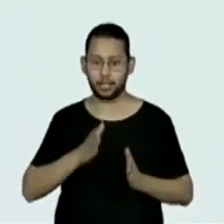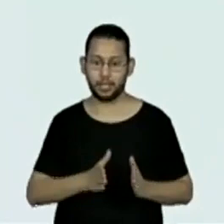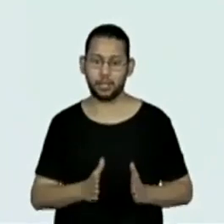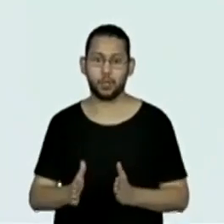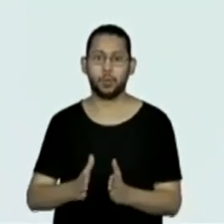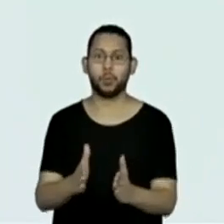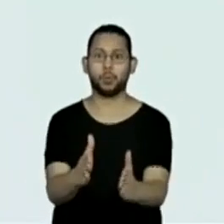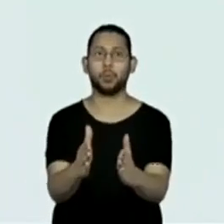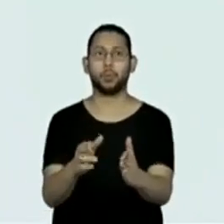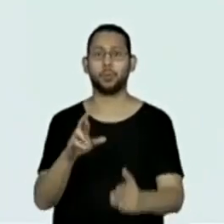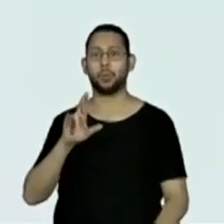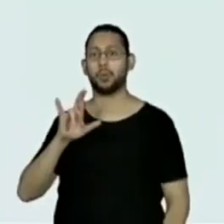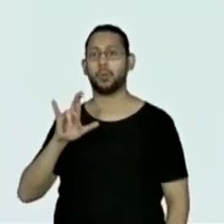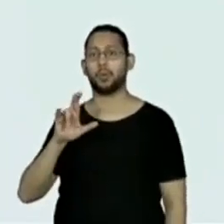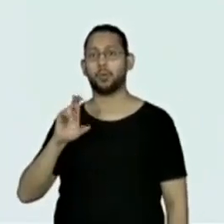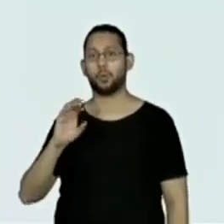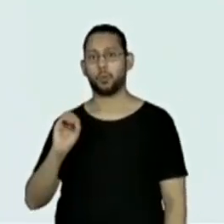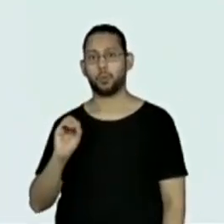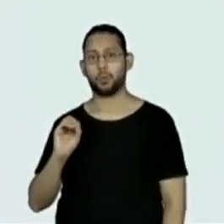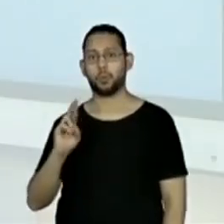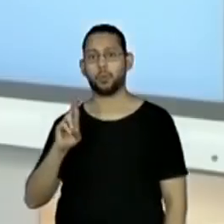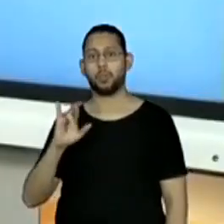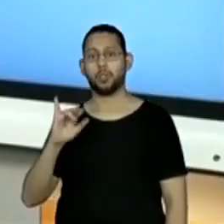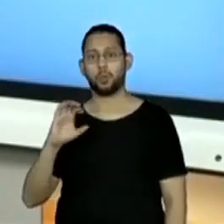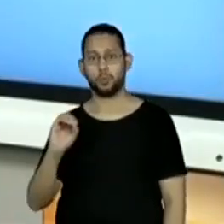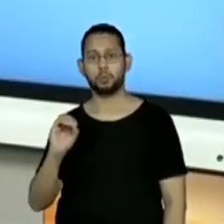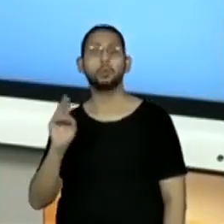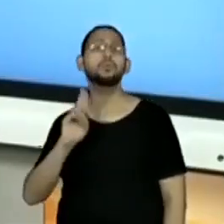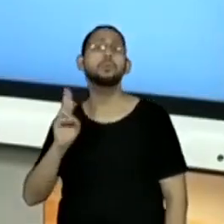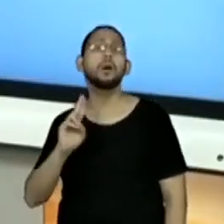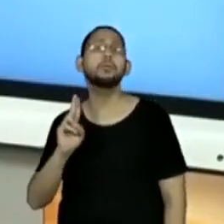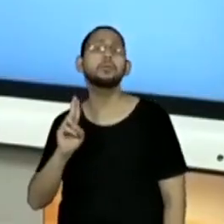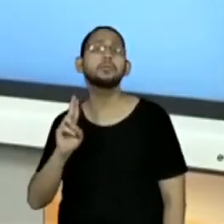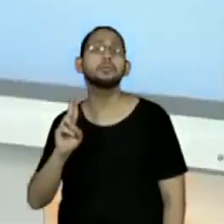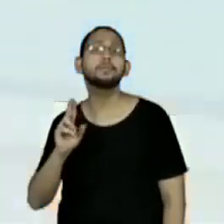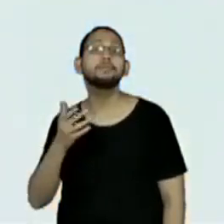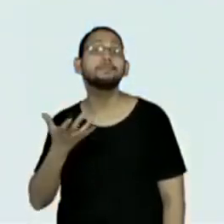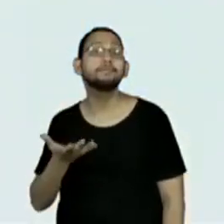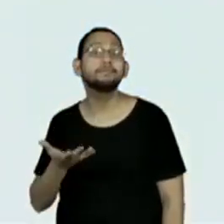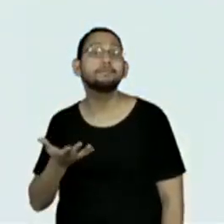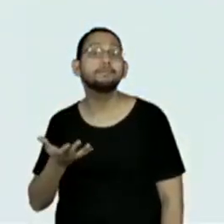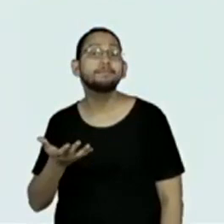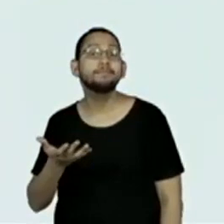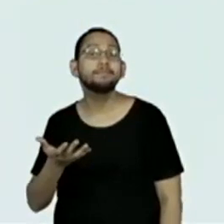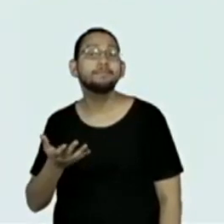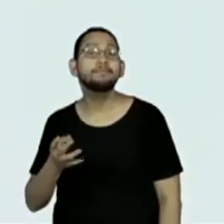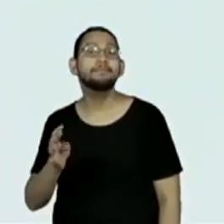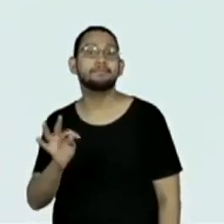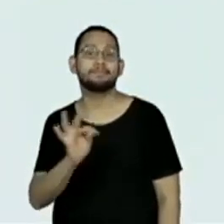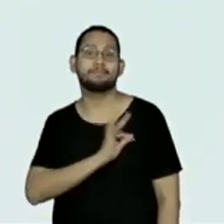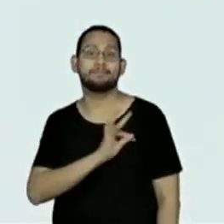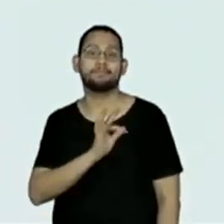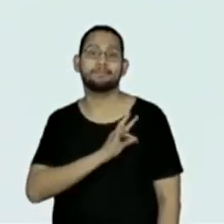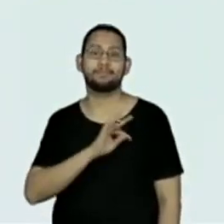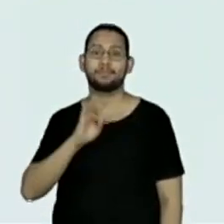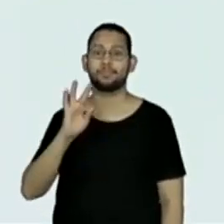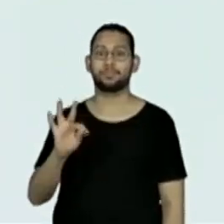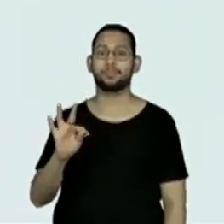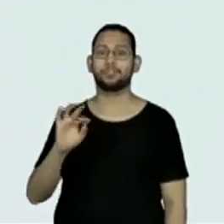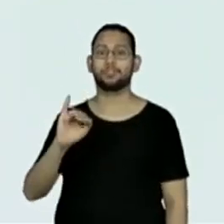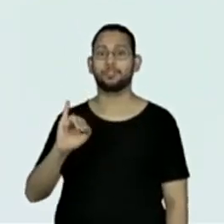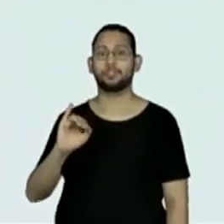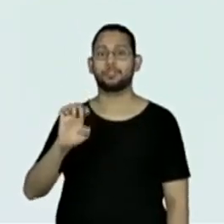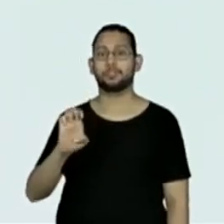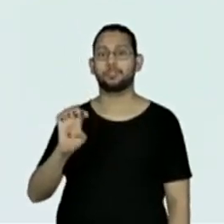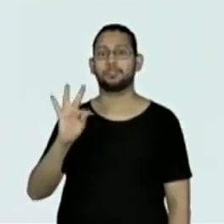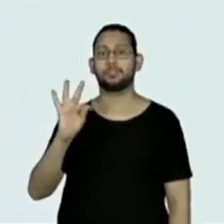lá, rio. Qual o nome do rio? Do rio Tietê.